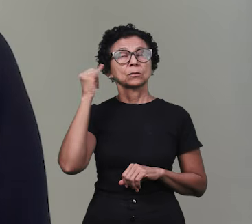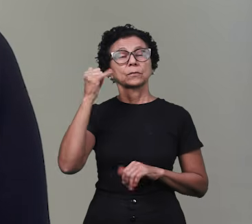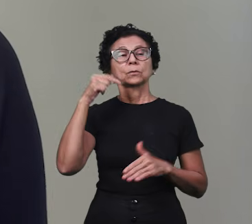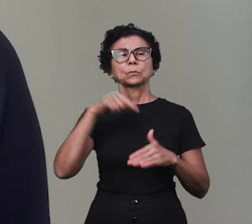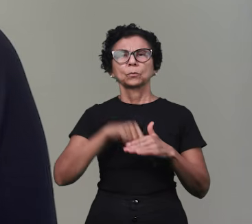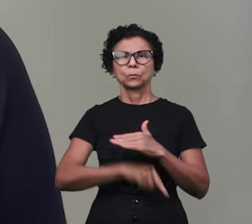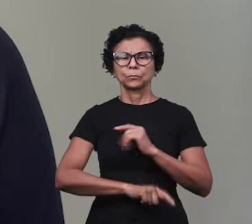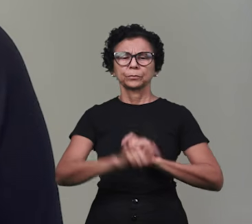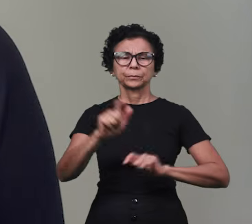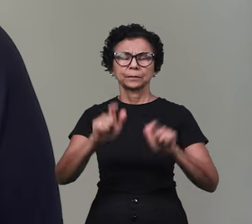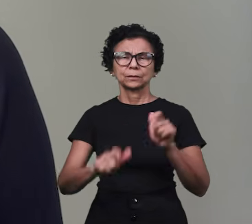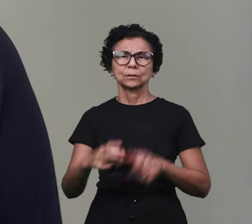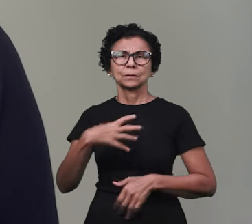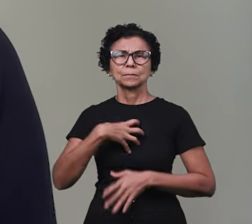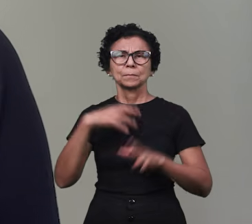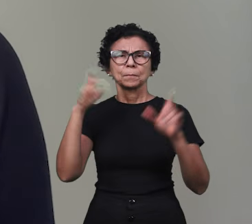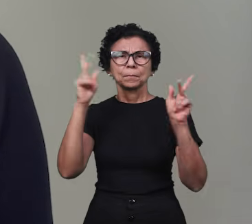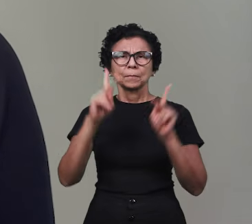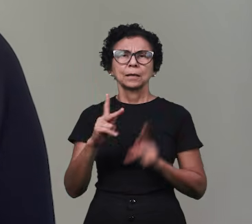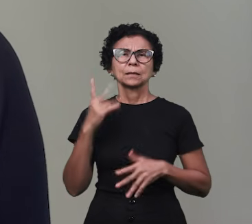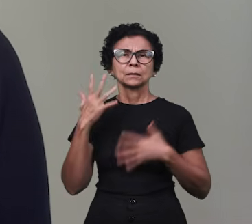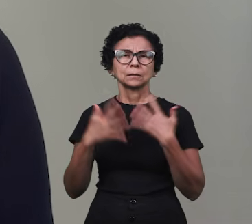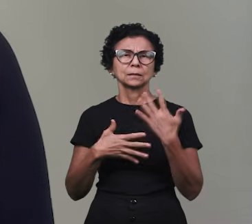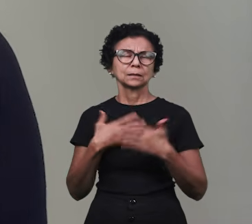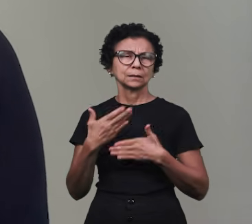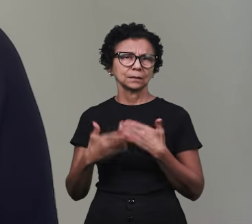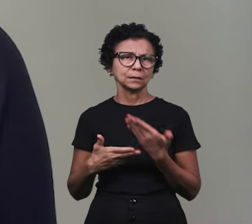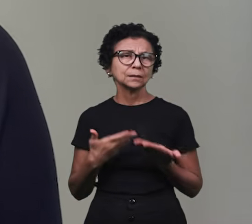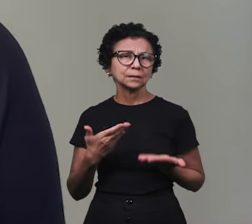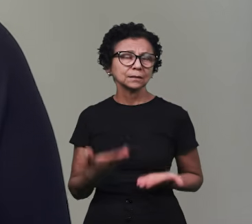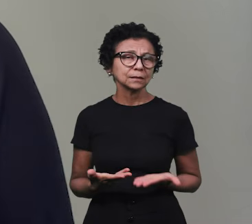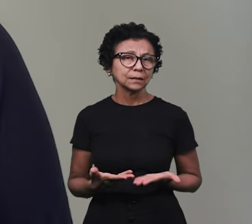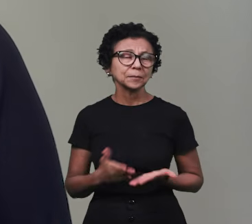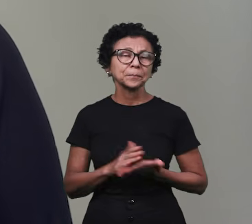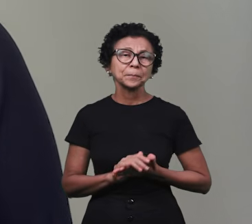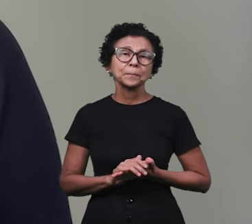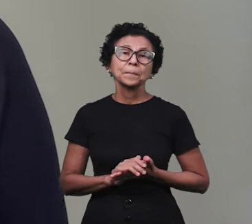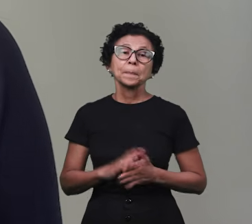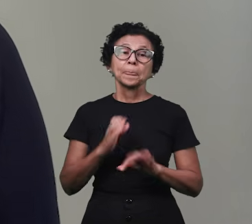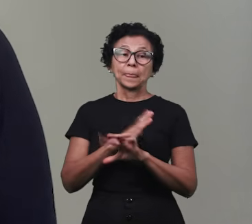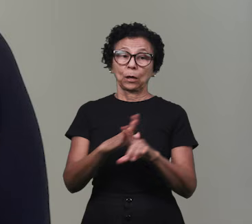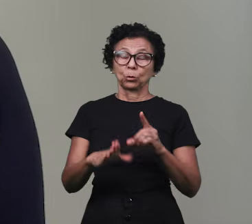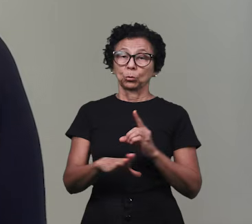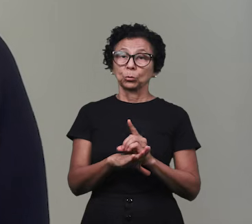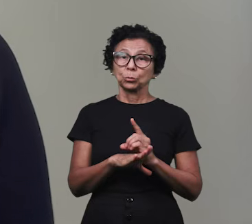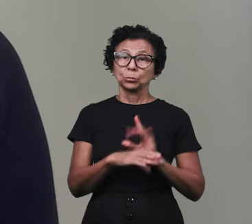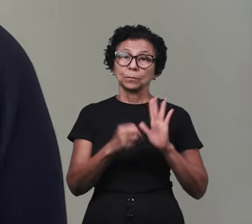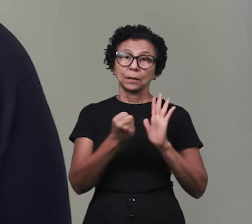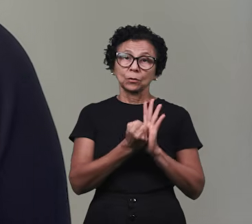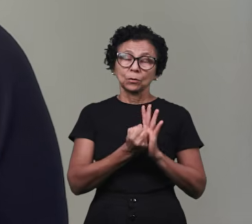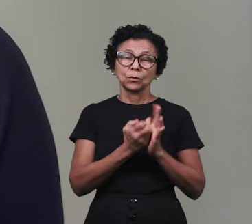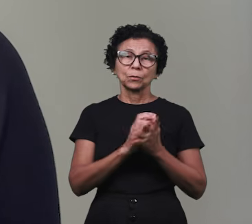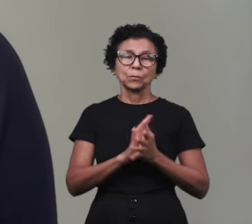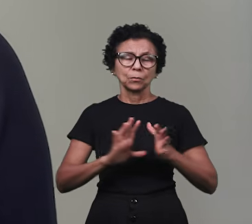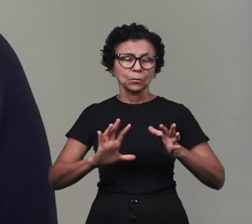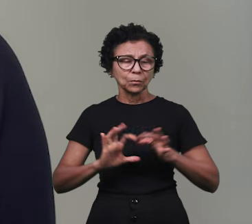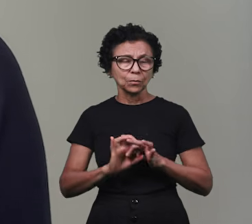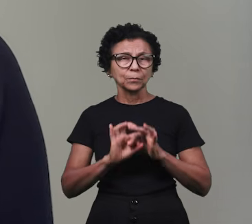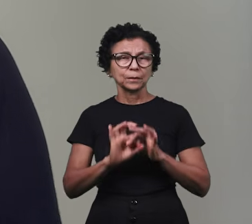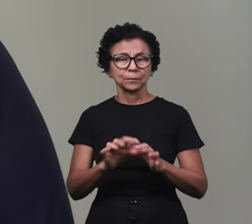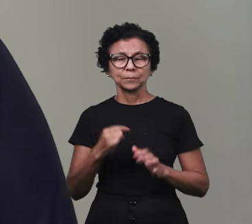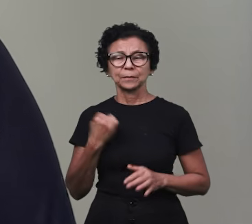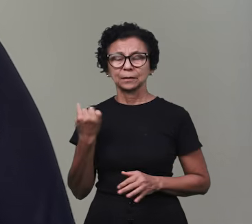forma profunda aos corações, trazendo paz, alegria e renovo espiritual aos irmãos, em um culto marcado por comunhão,